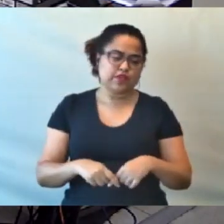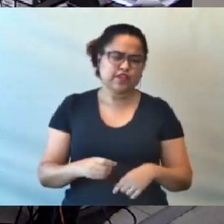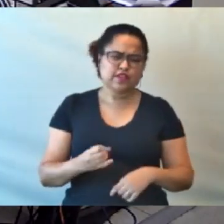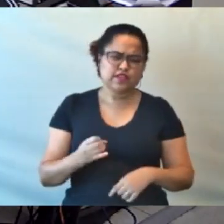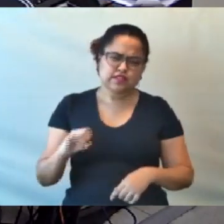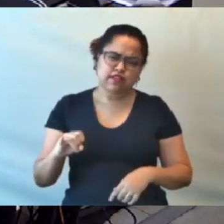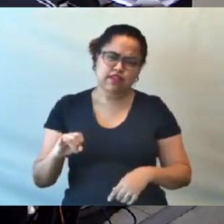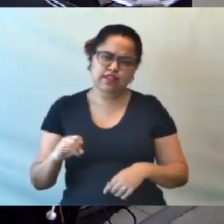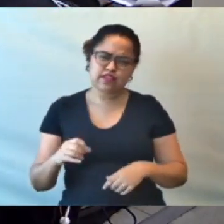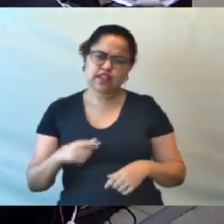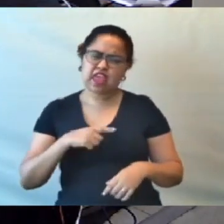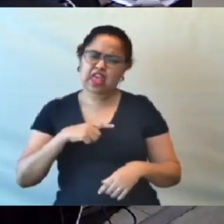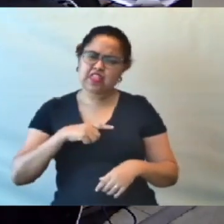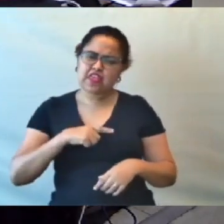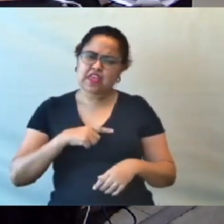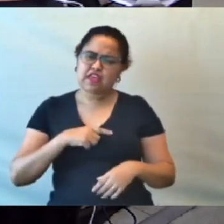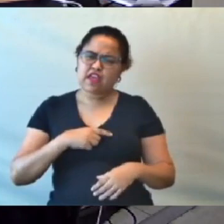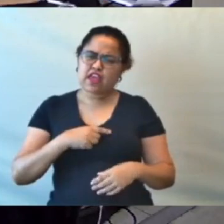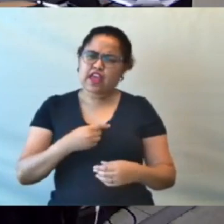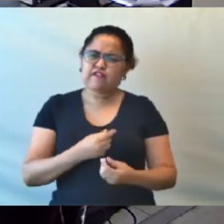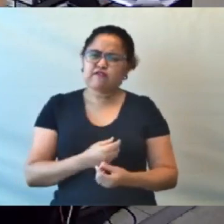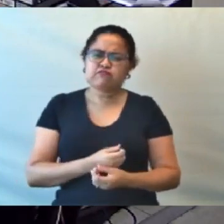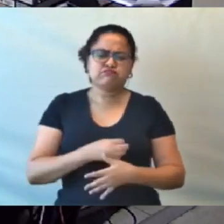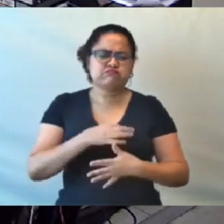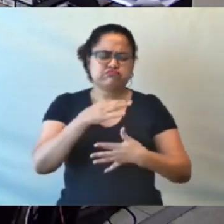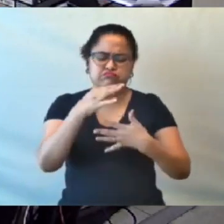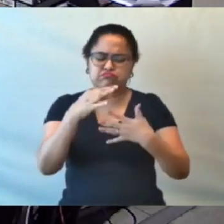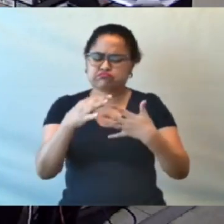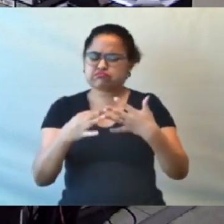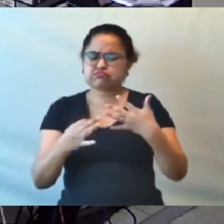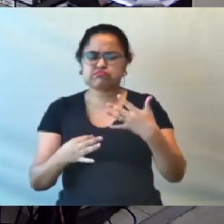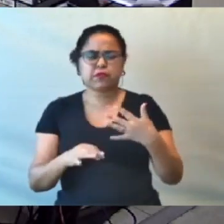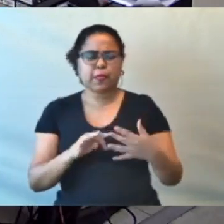a inexigibilidade de licitação?